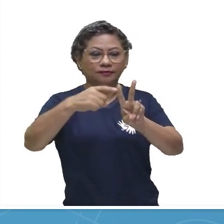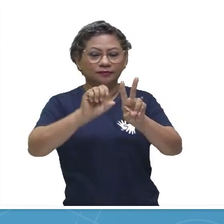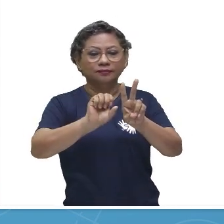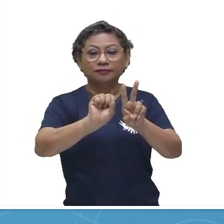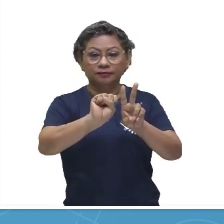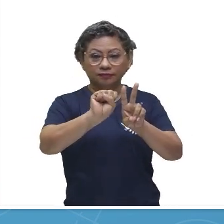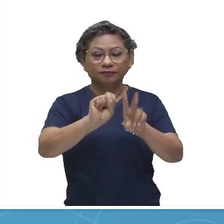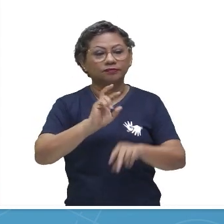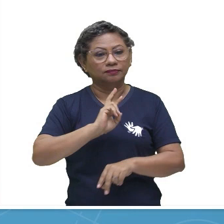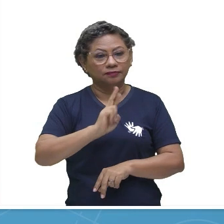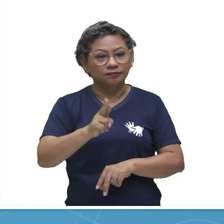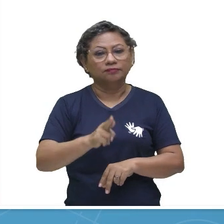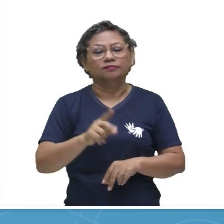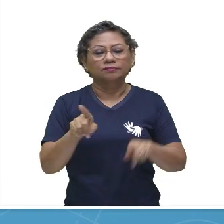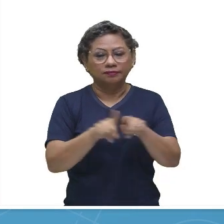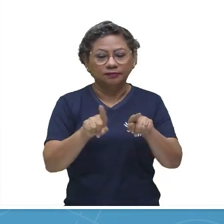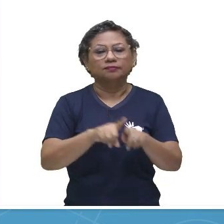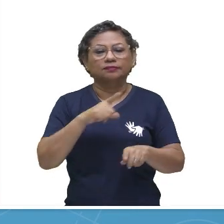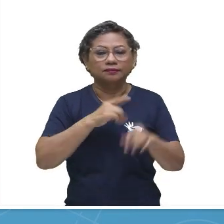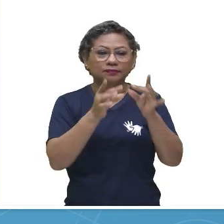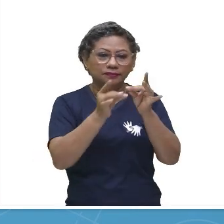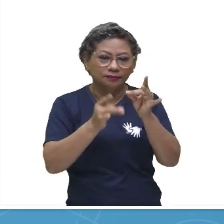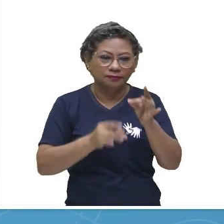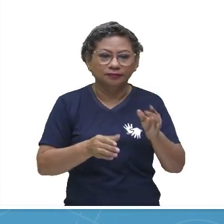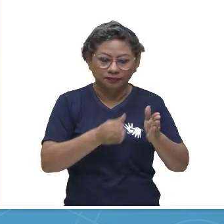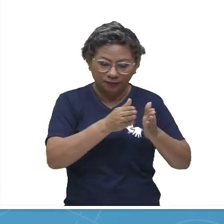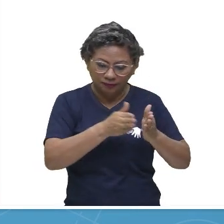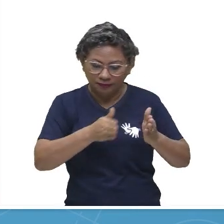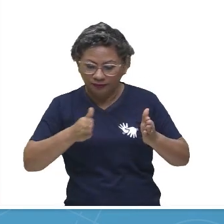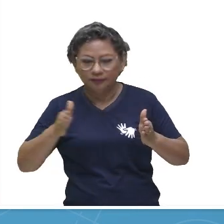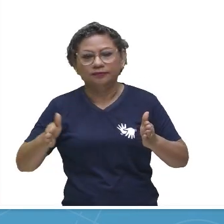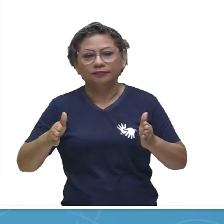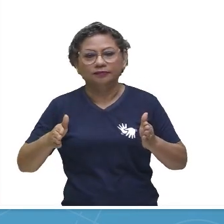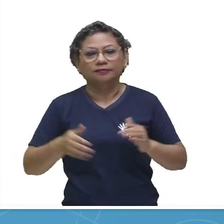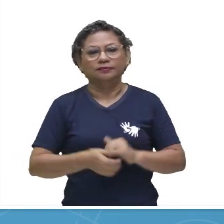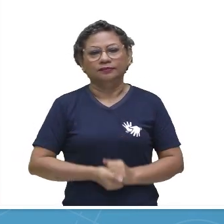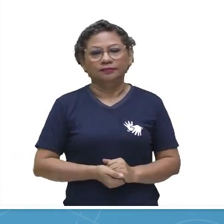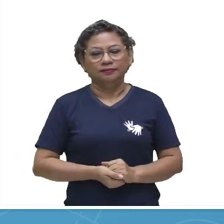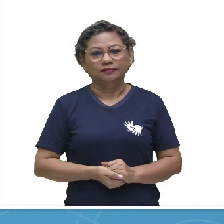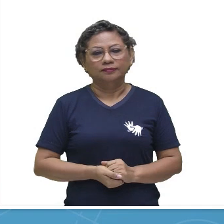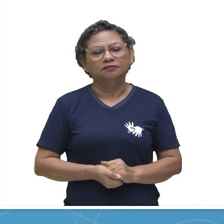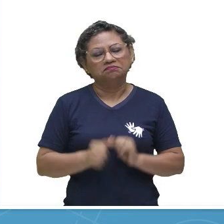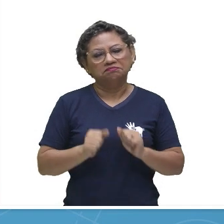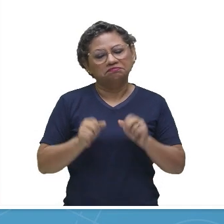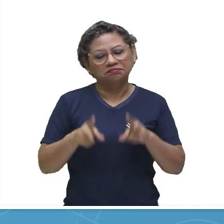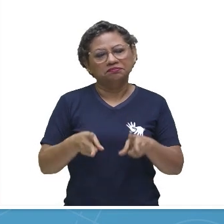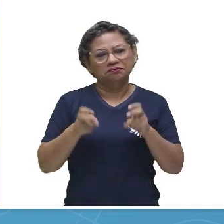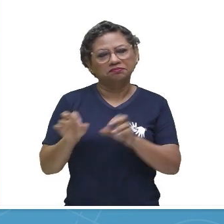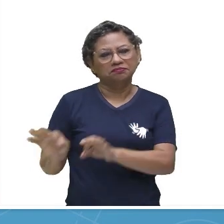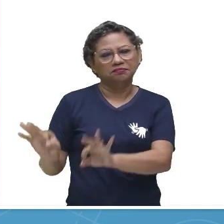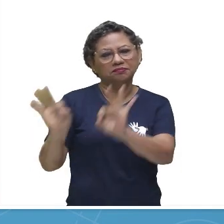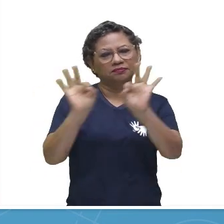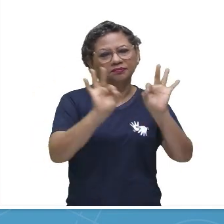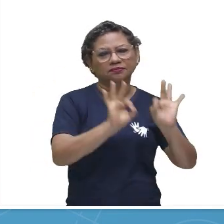1. Como nós não escrevemos, né, nós omitimos, né, índice de radical 2 e expoente 1, a resposta fica apenas raiz